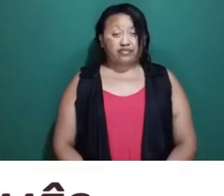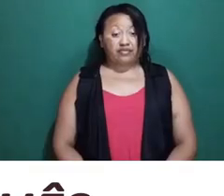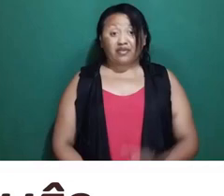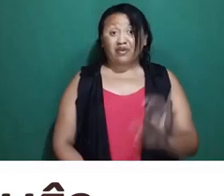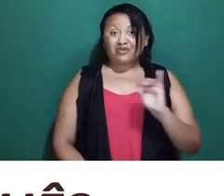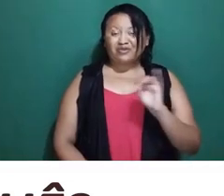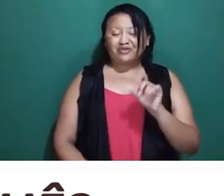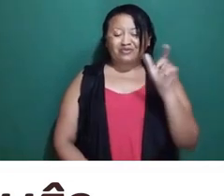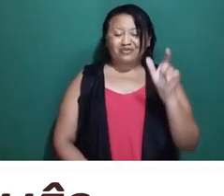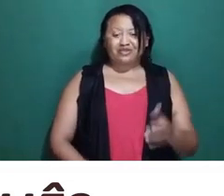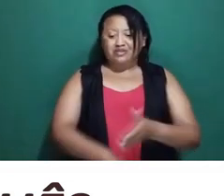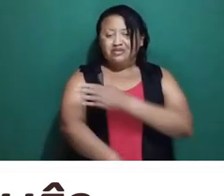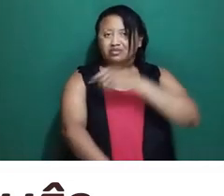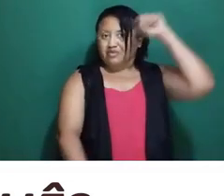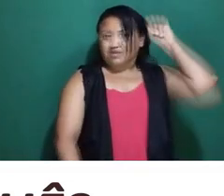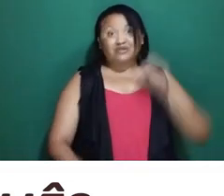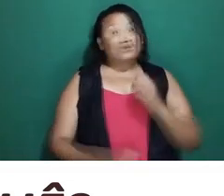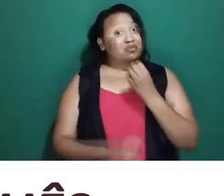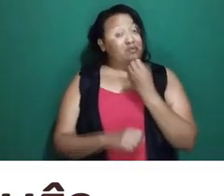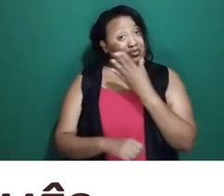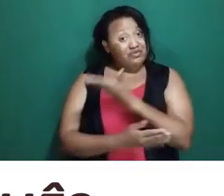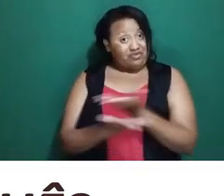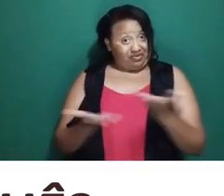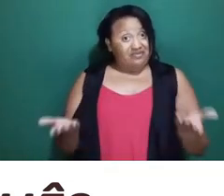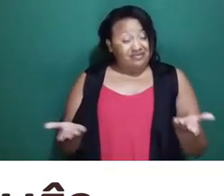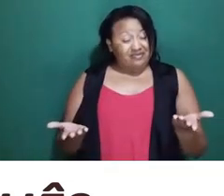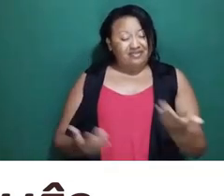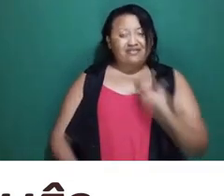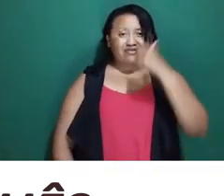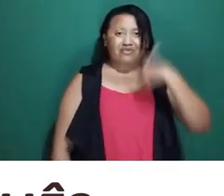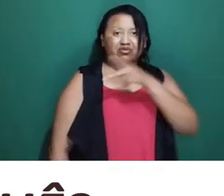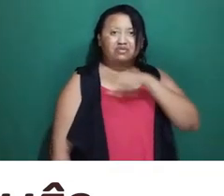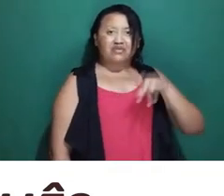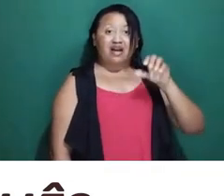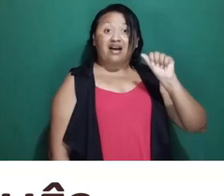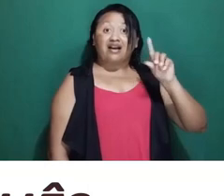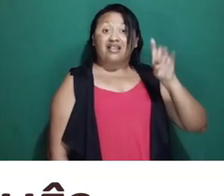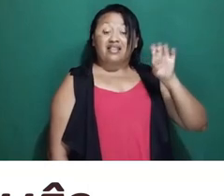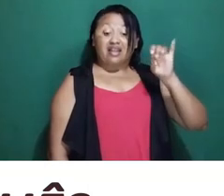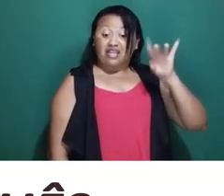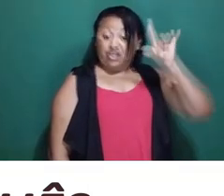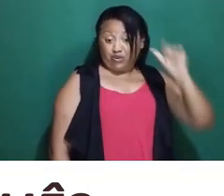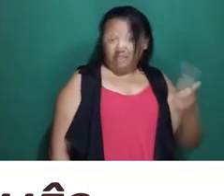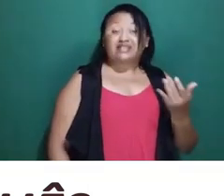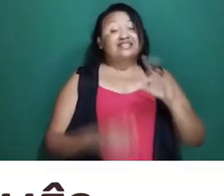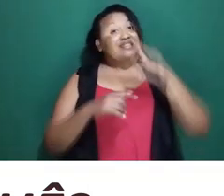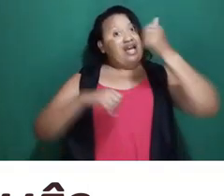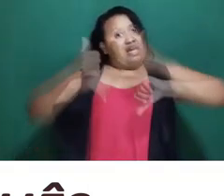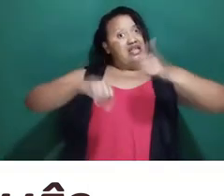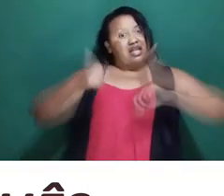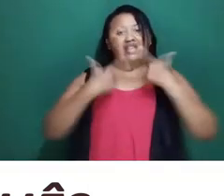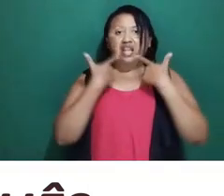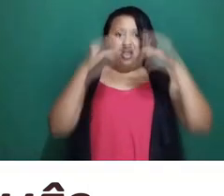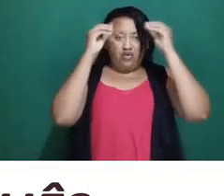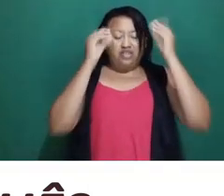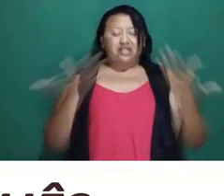Olá pessoal do presunto tudo bem com vocês eu sou o professor Aldeir de análise linguística e hoje